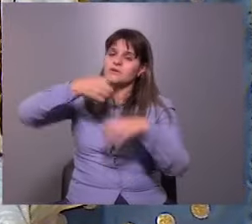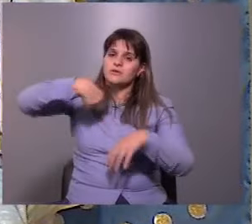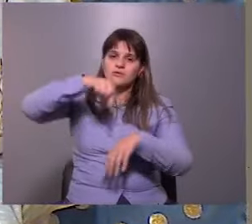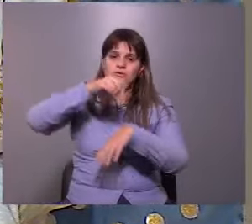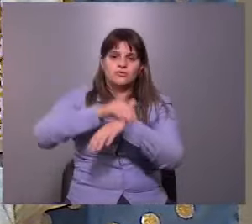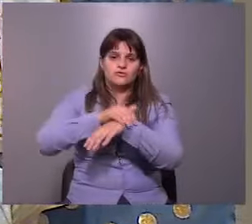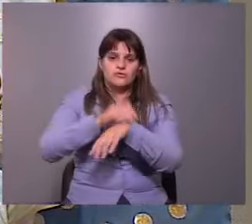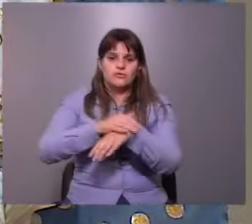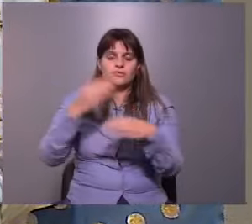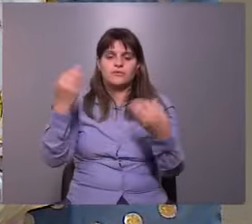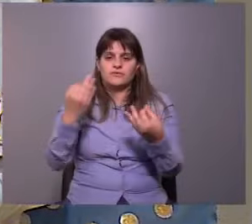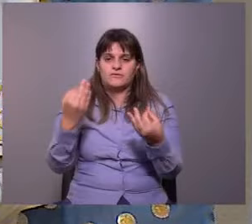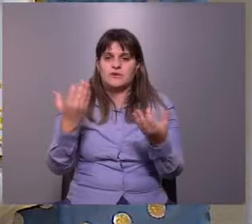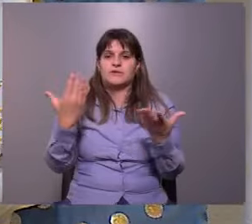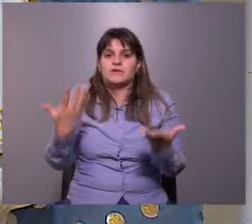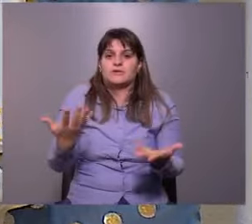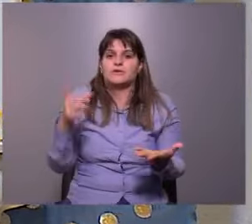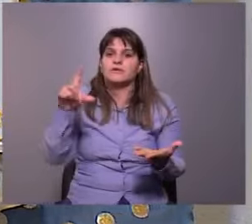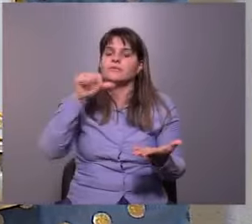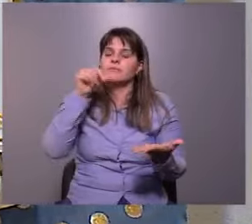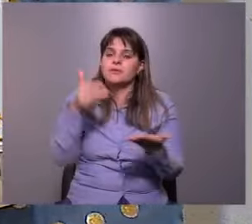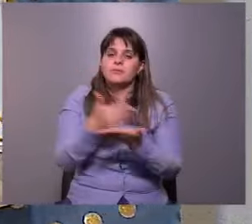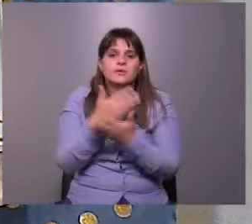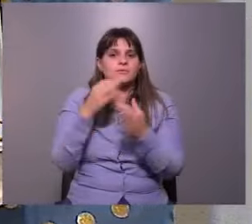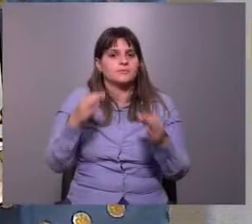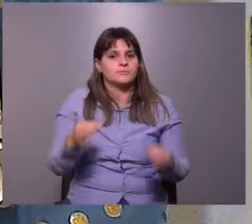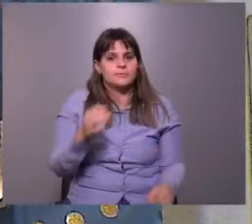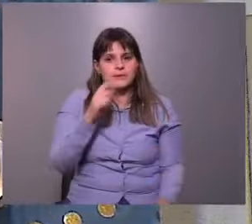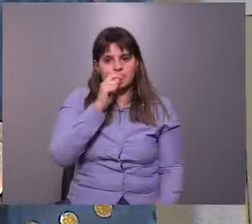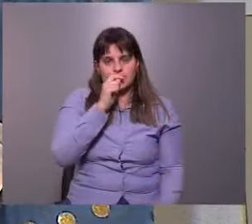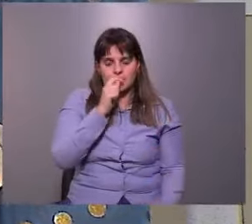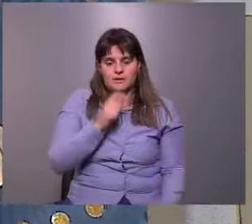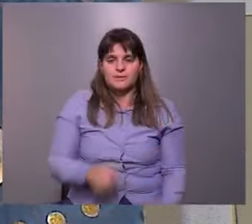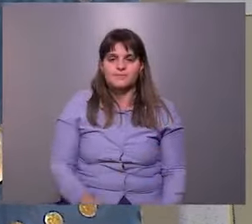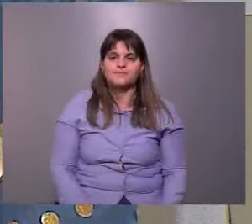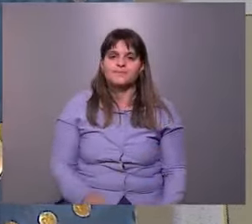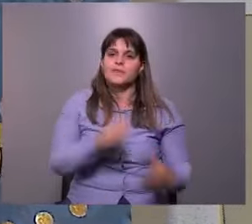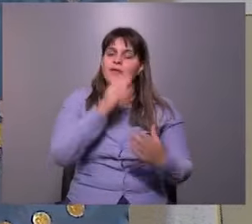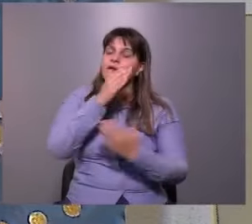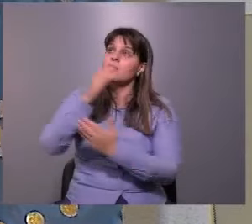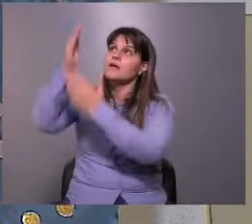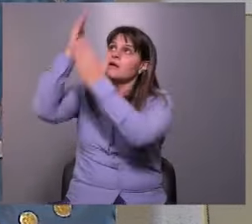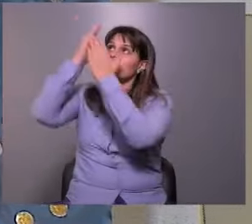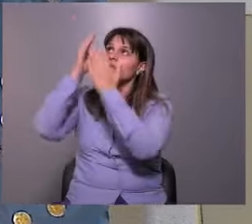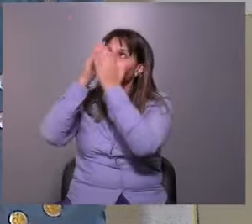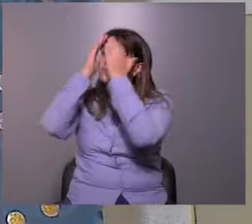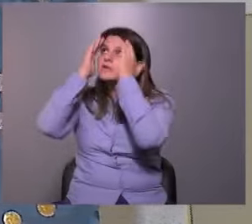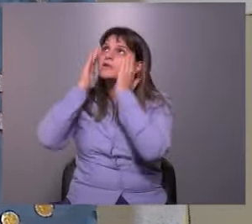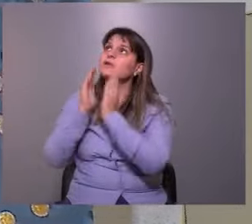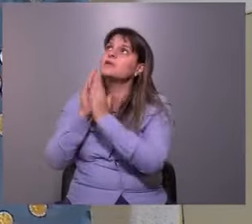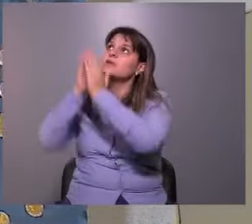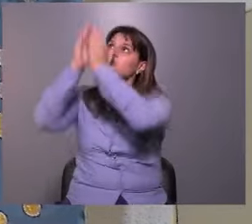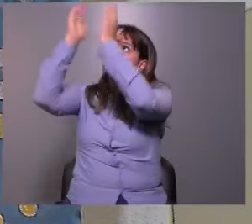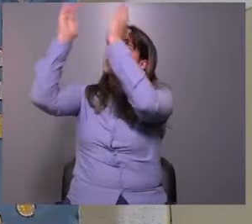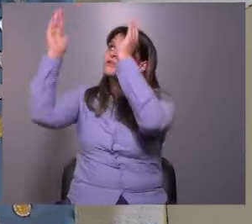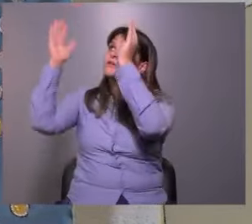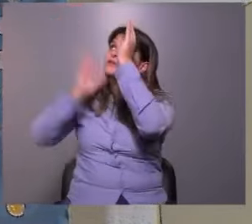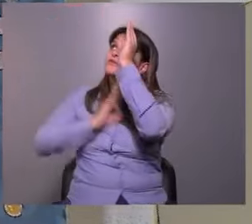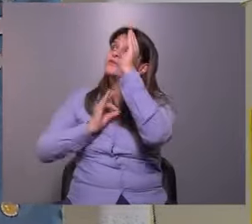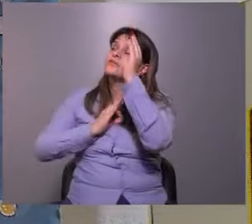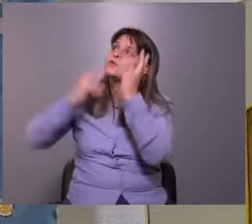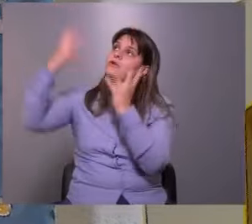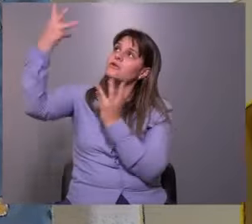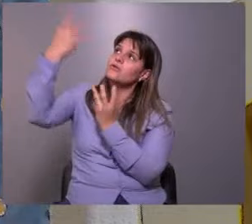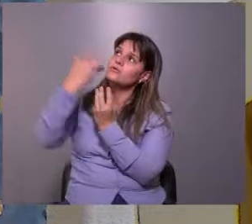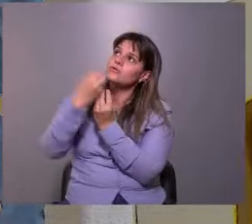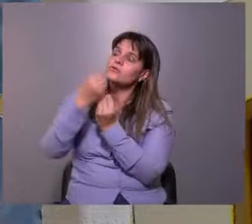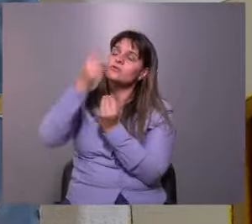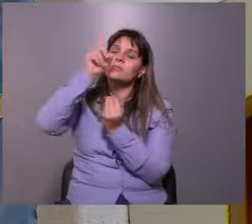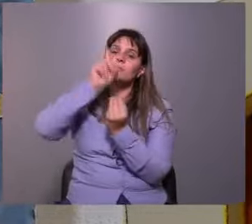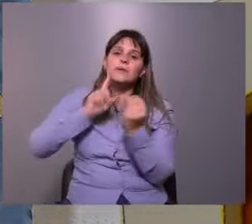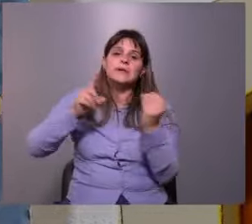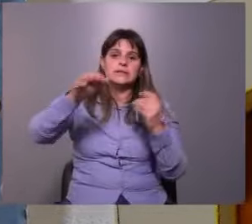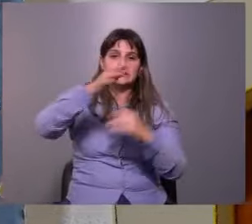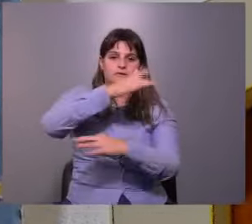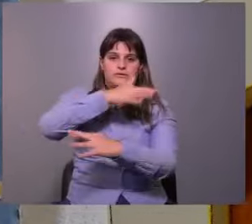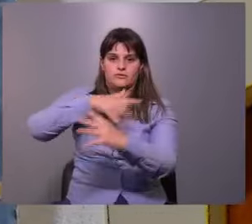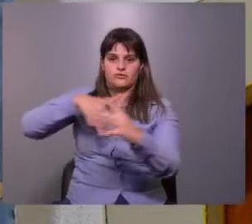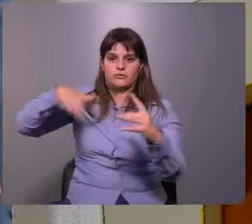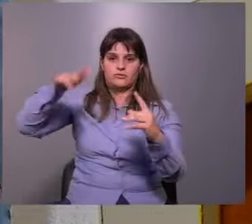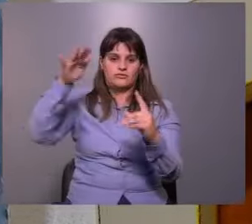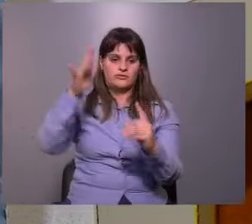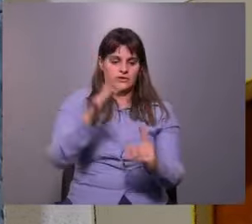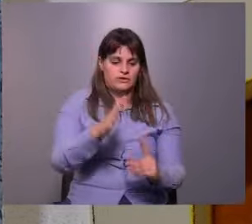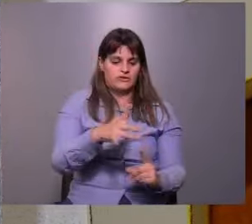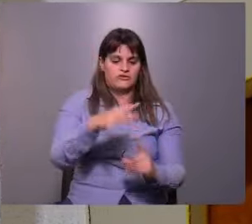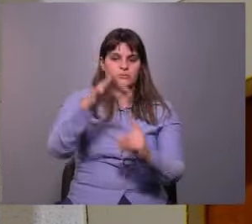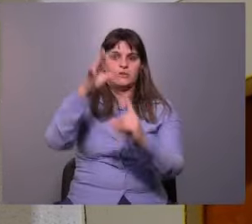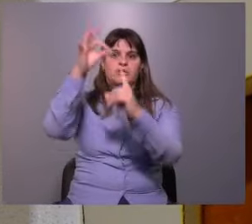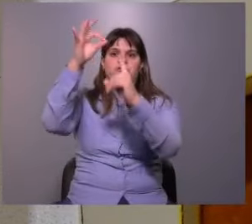Ave Maria, cheia de graça, o Senhor é convosco. Bendita sois vós entre as mulheres e bendito é o fruto do vosso